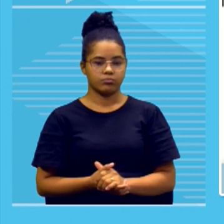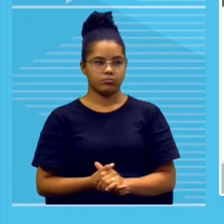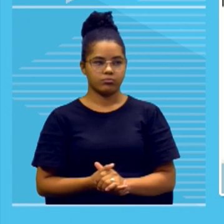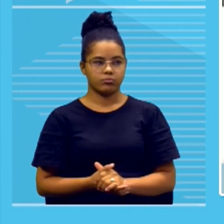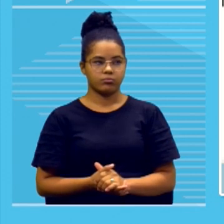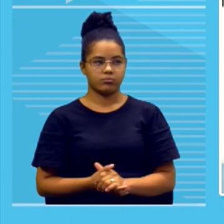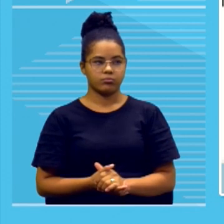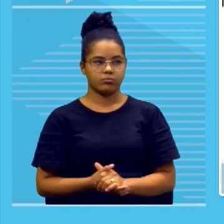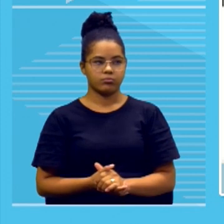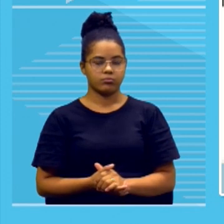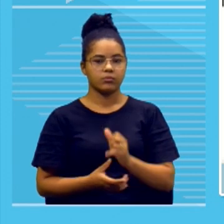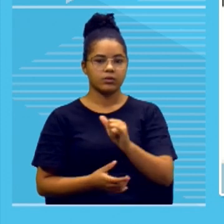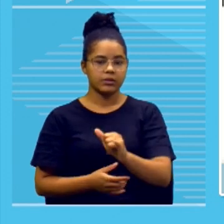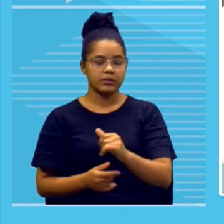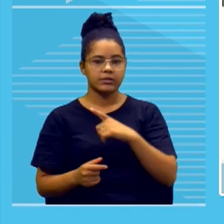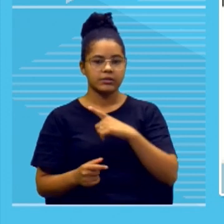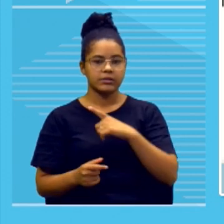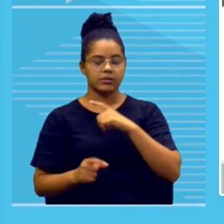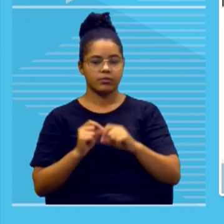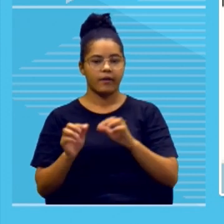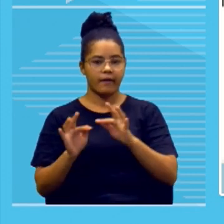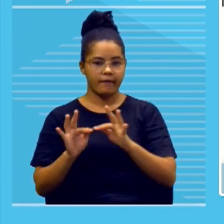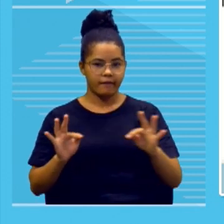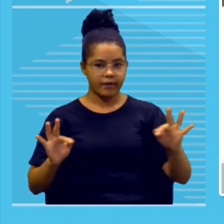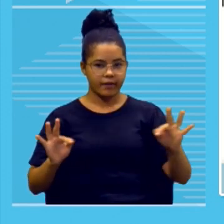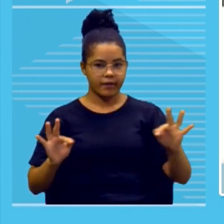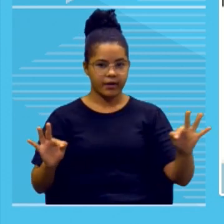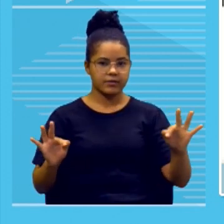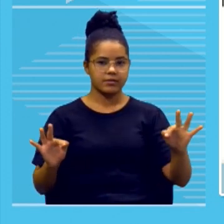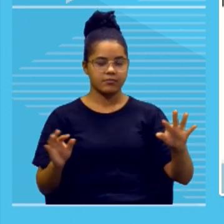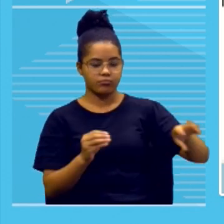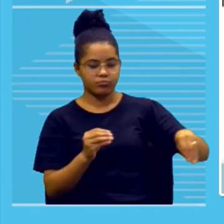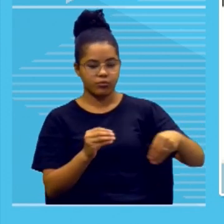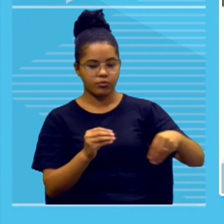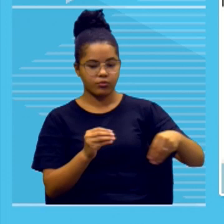um período composto por coordenação